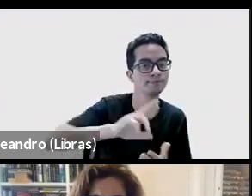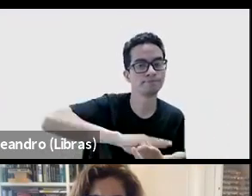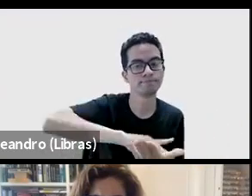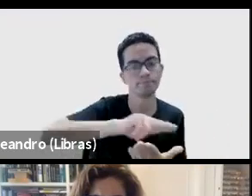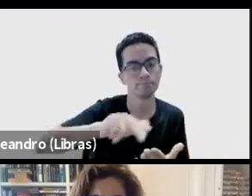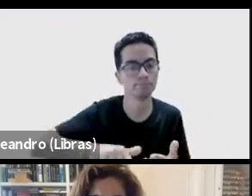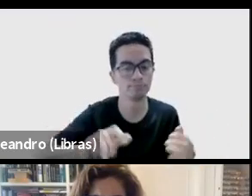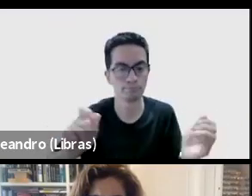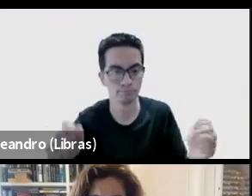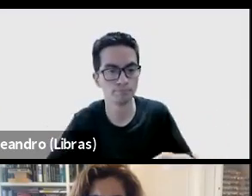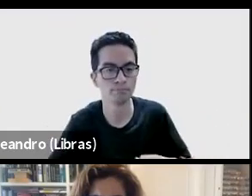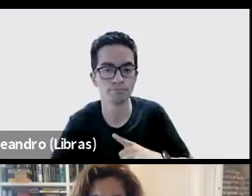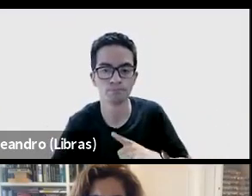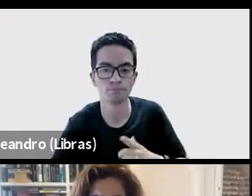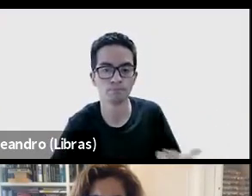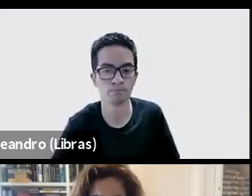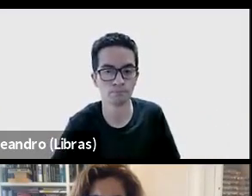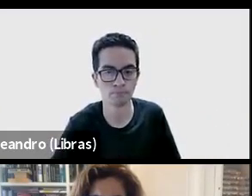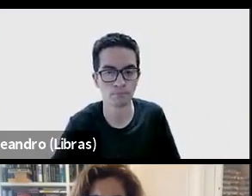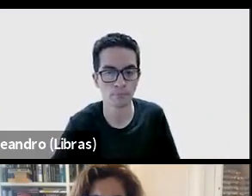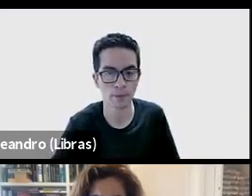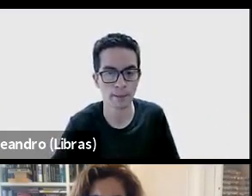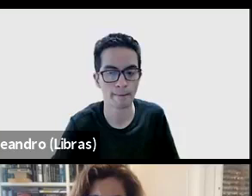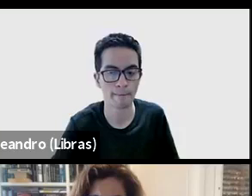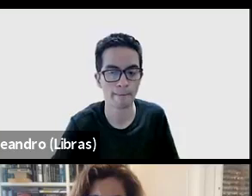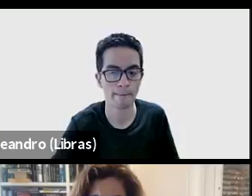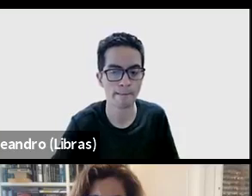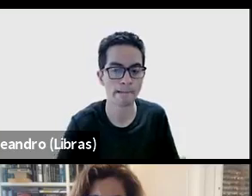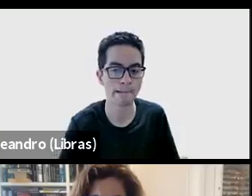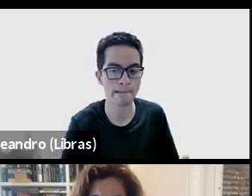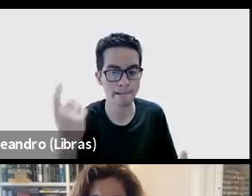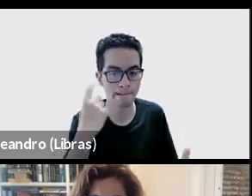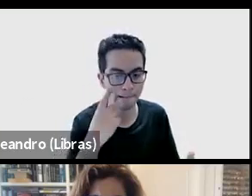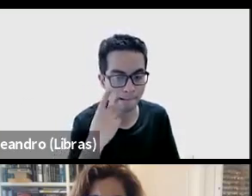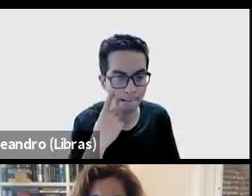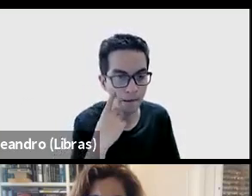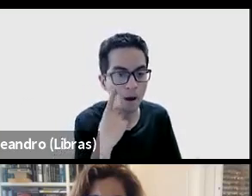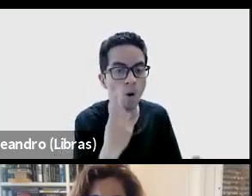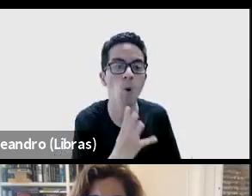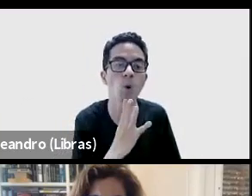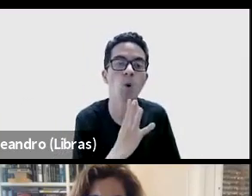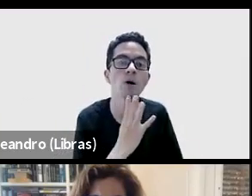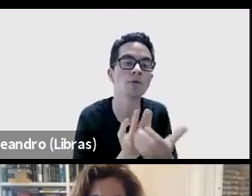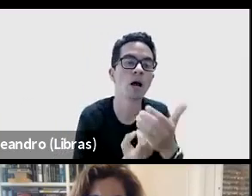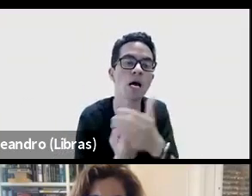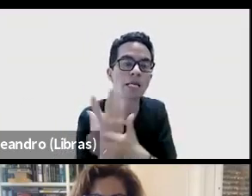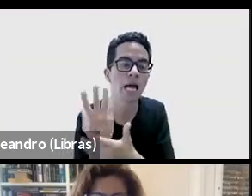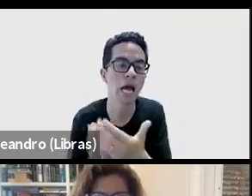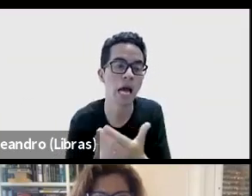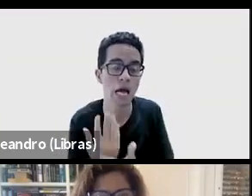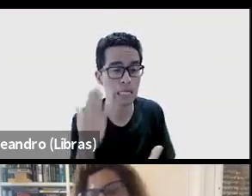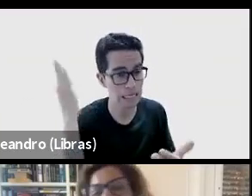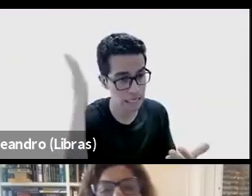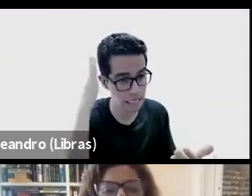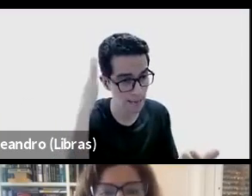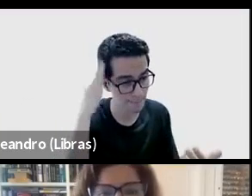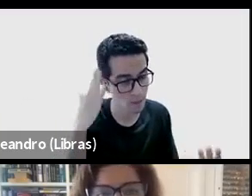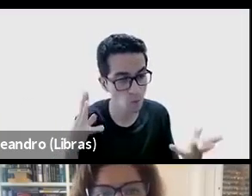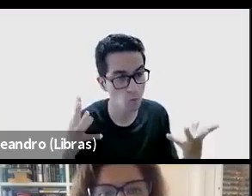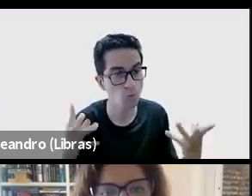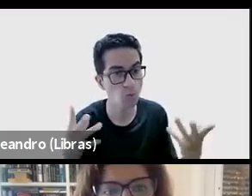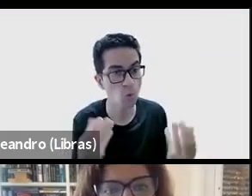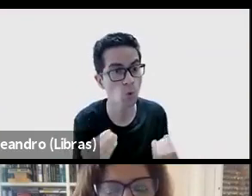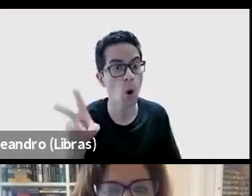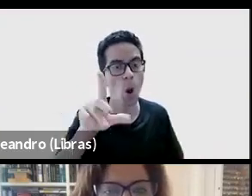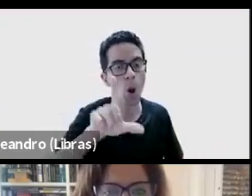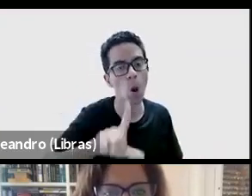diversidade de perspectivas, né, em termos de produção de conhecimento, né? E então, né,